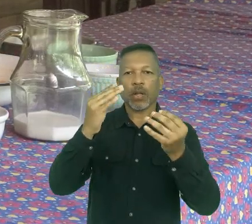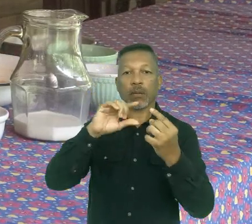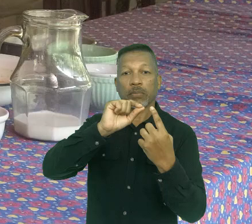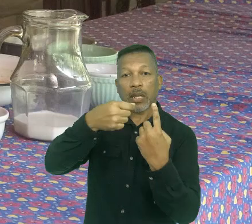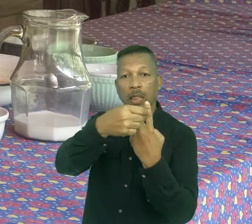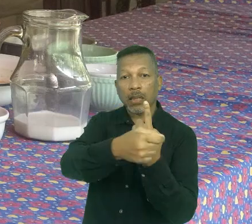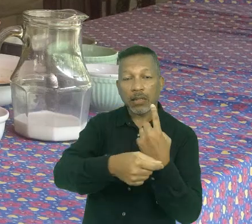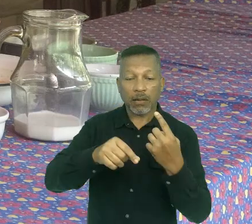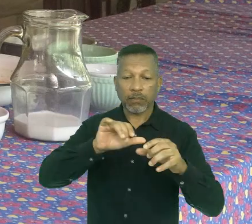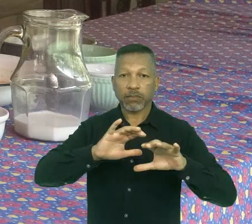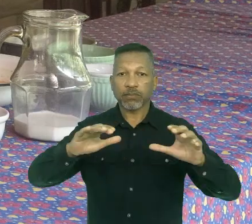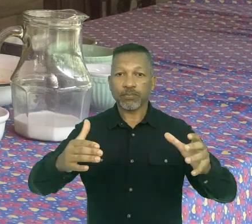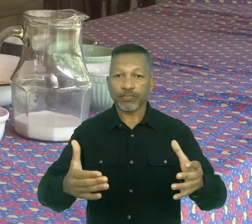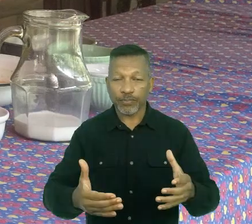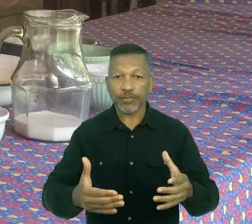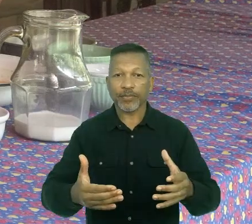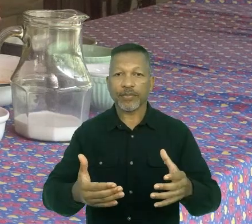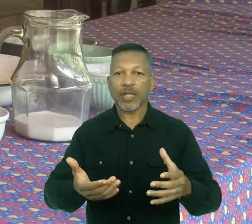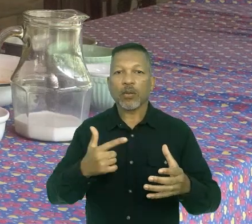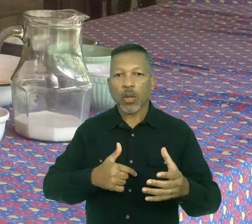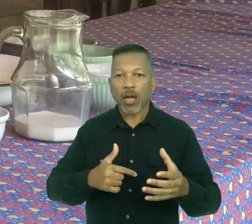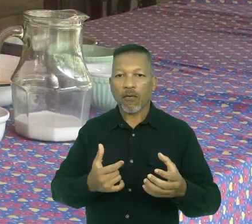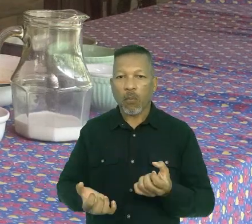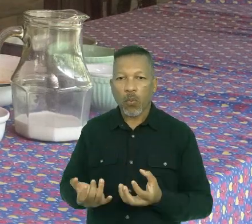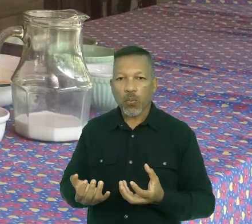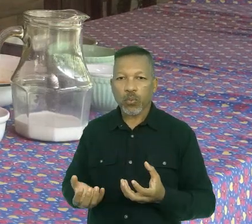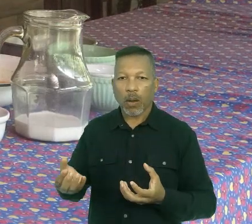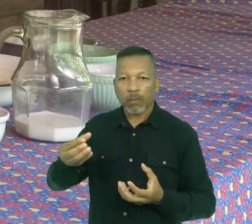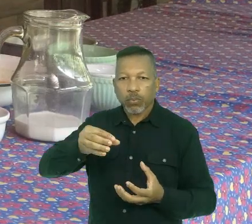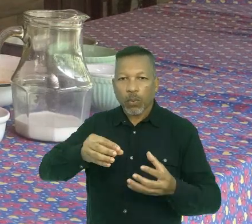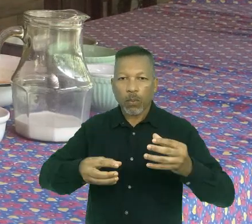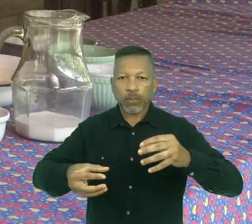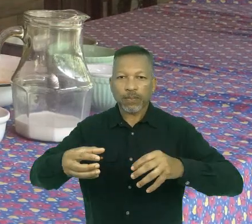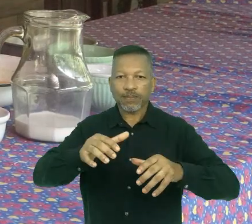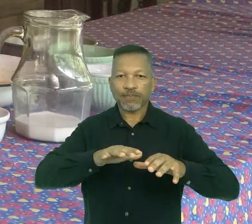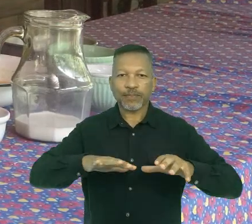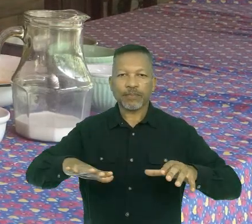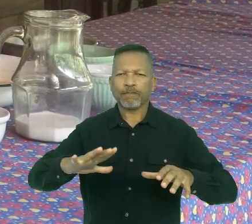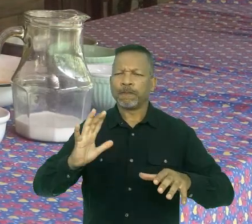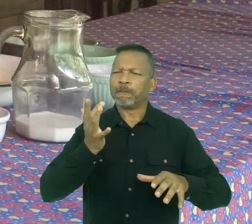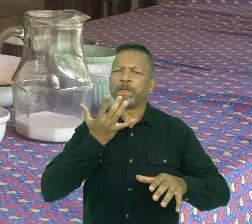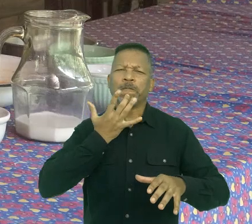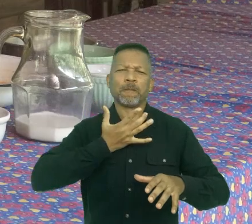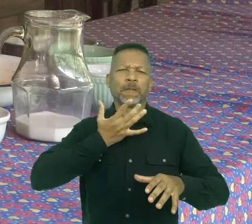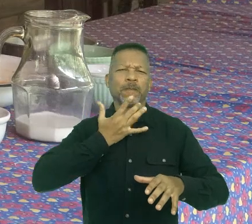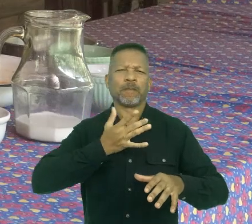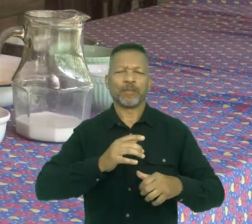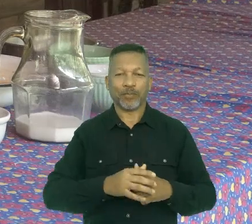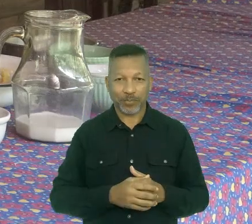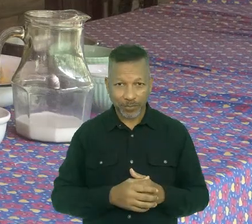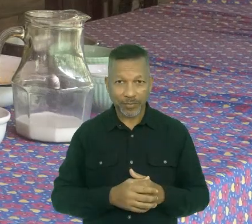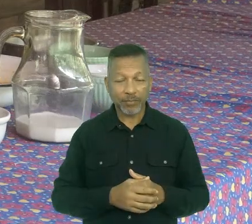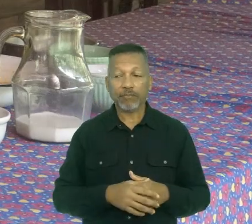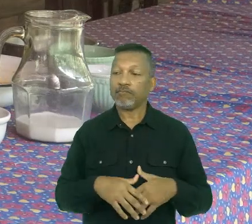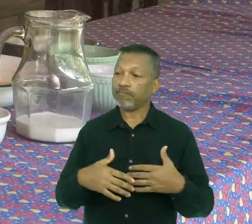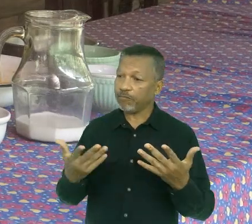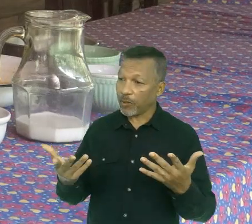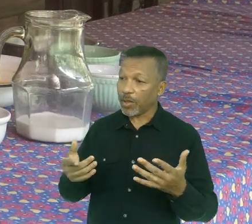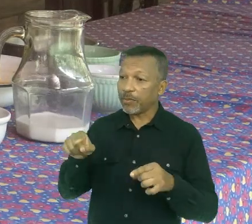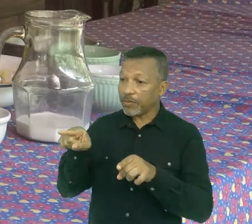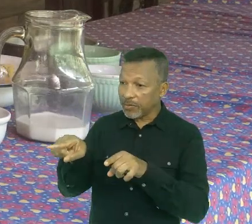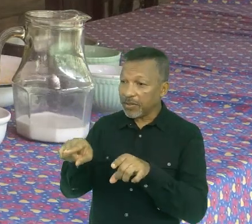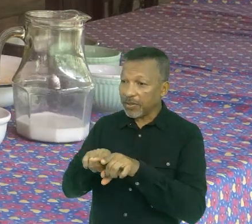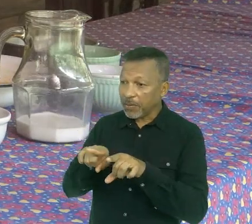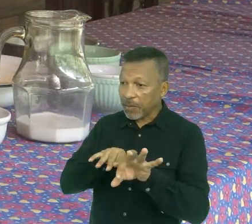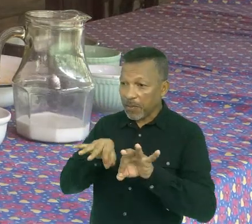assava. Colocava brasa por cima e ficava uma delícia. Ou seja, para você também